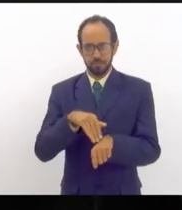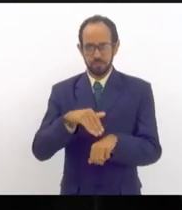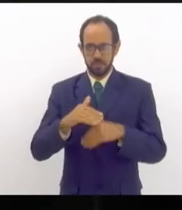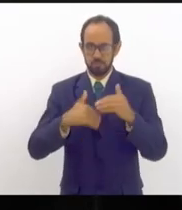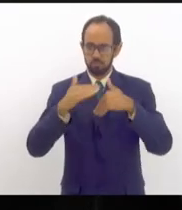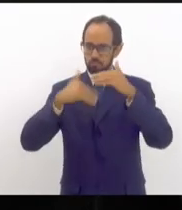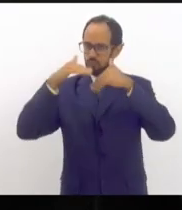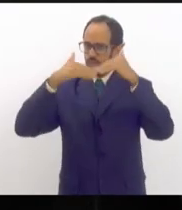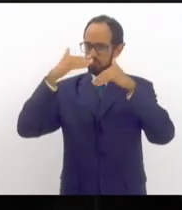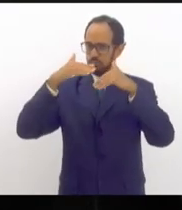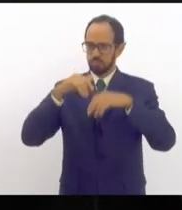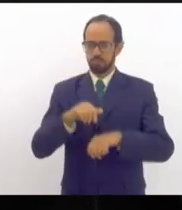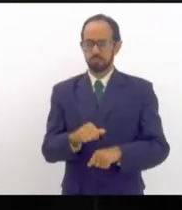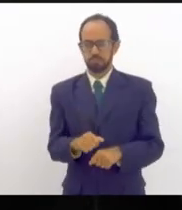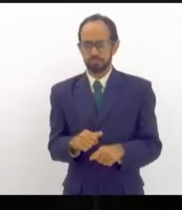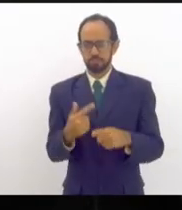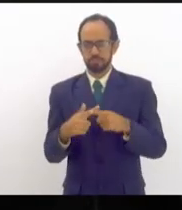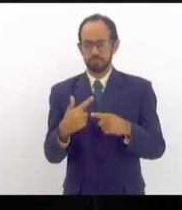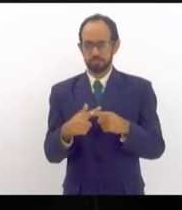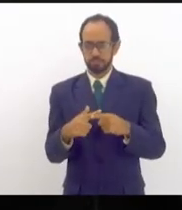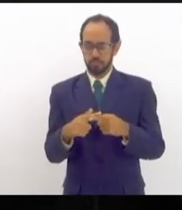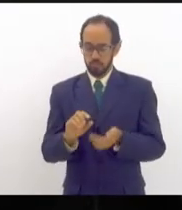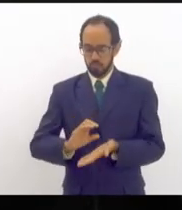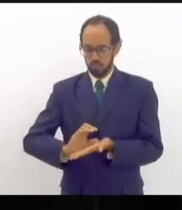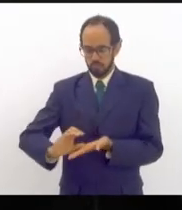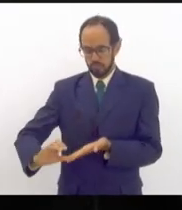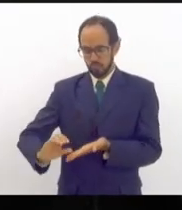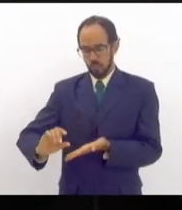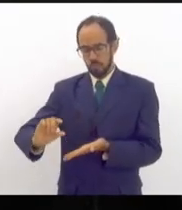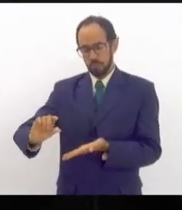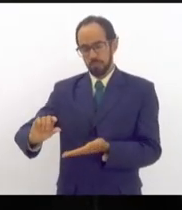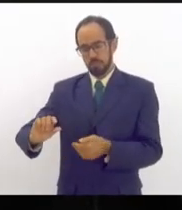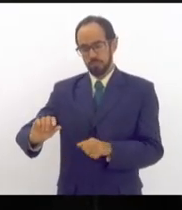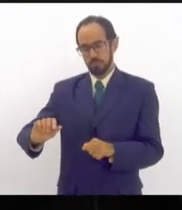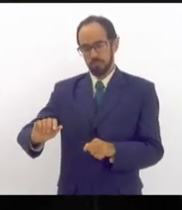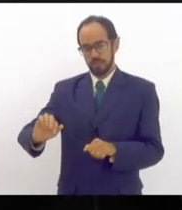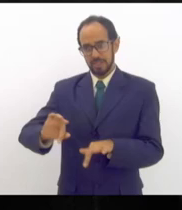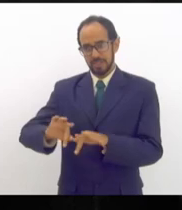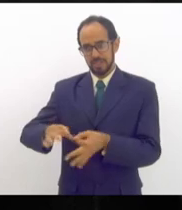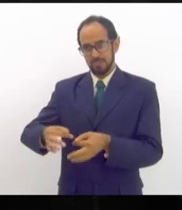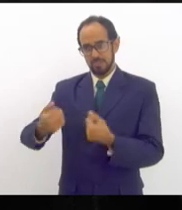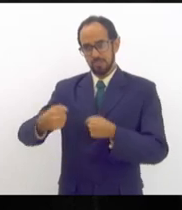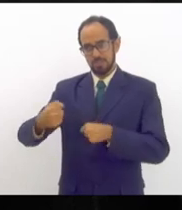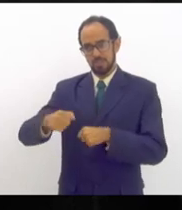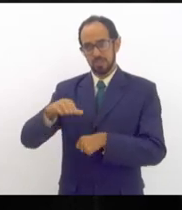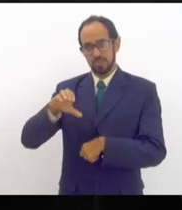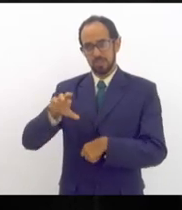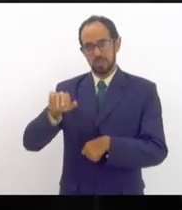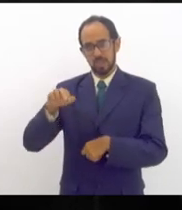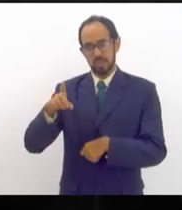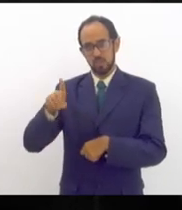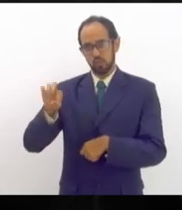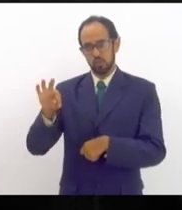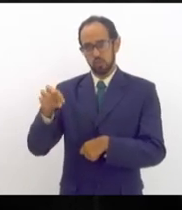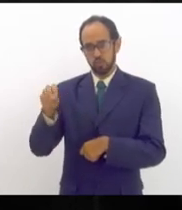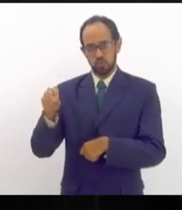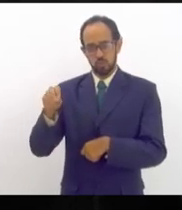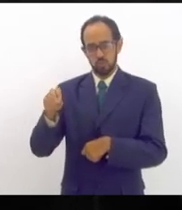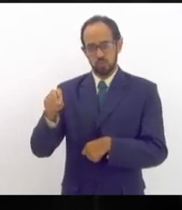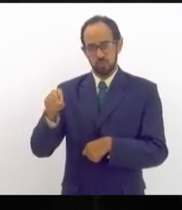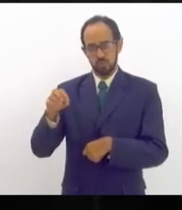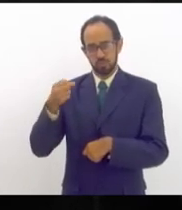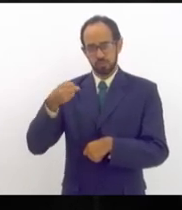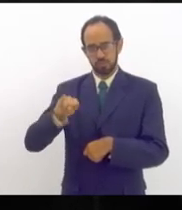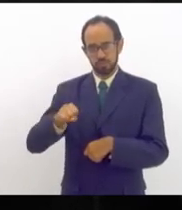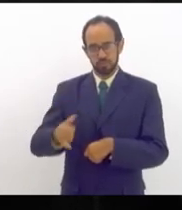porque o pequeno investidor ele precisa de crédito E